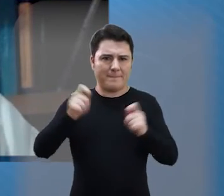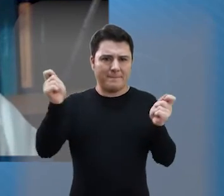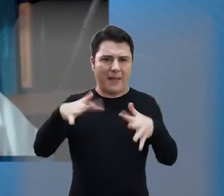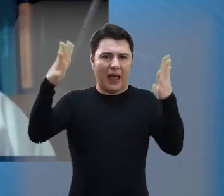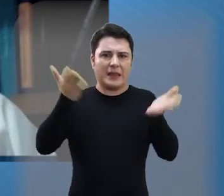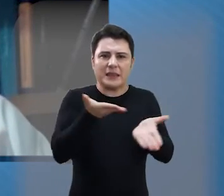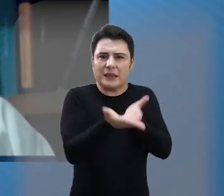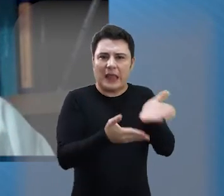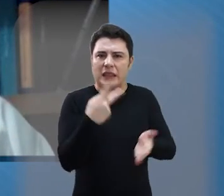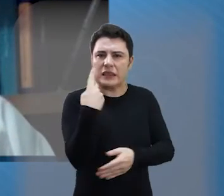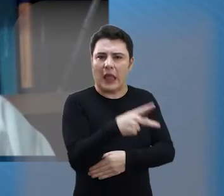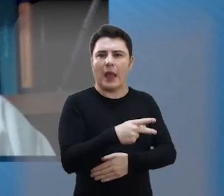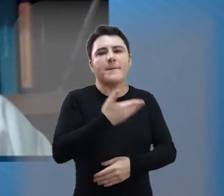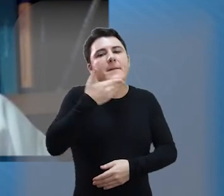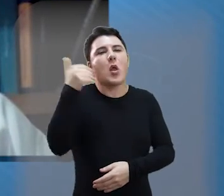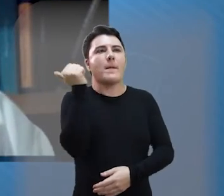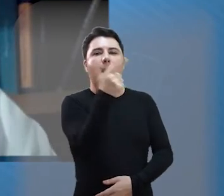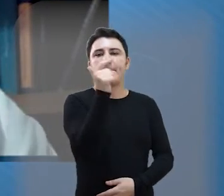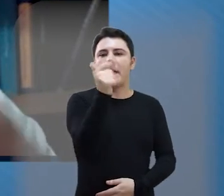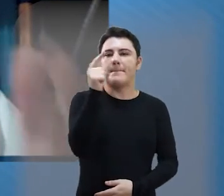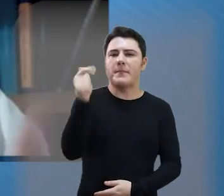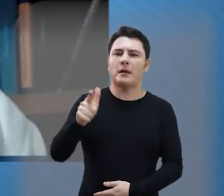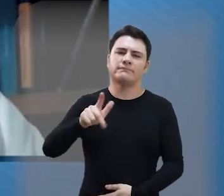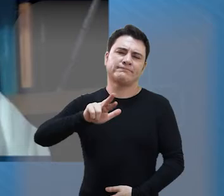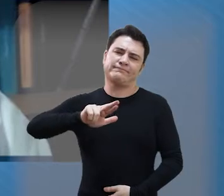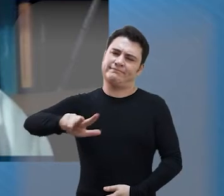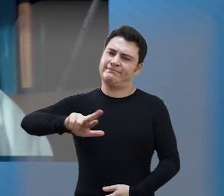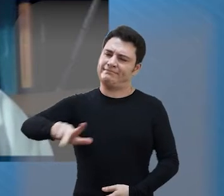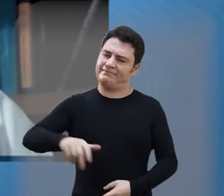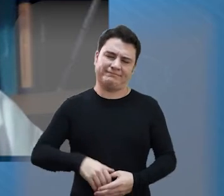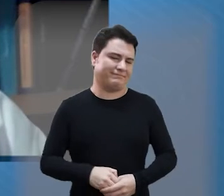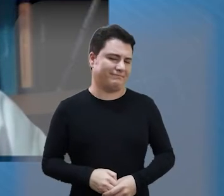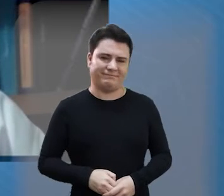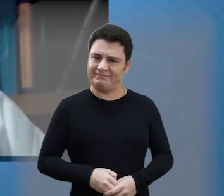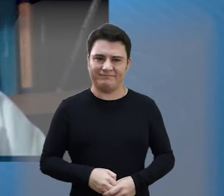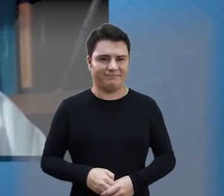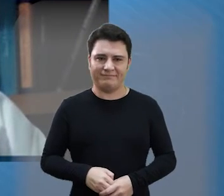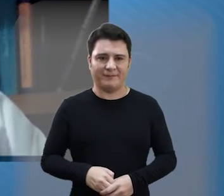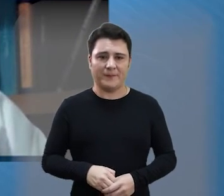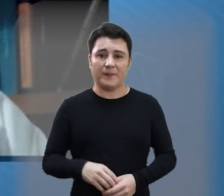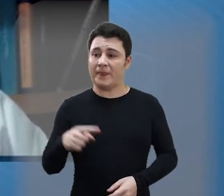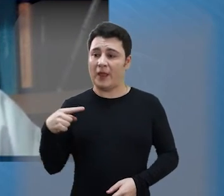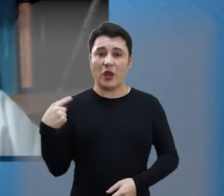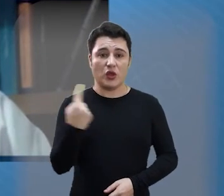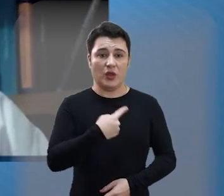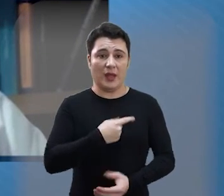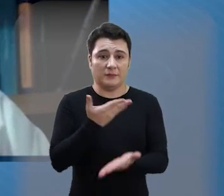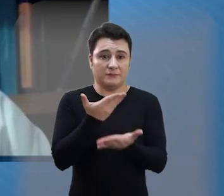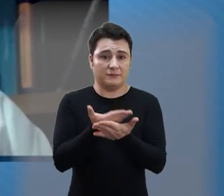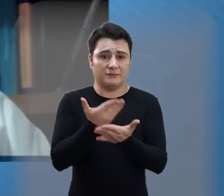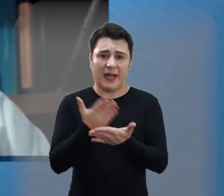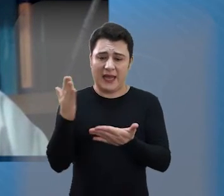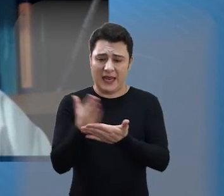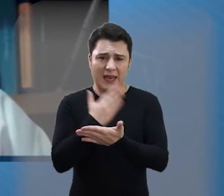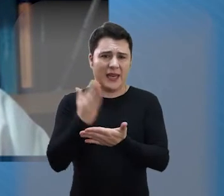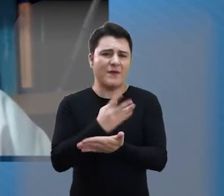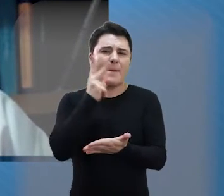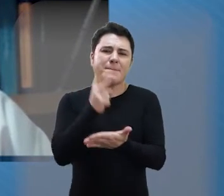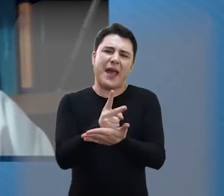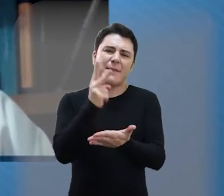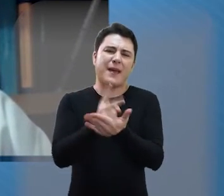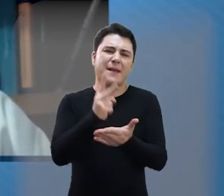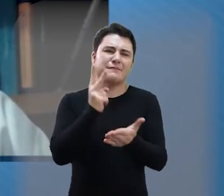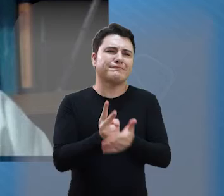nenhuma mágica escondida e que faça com que o tratamento dele seja melhor do que qualquer outro médico.